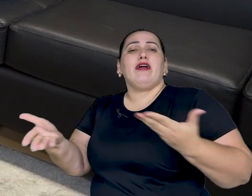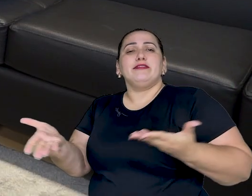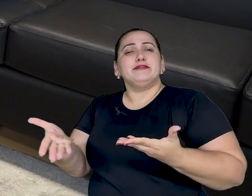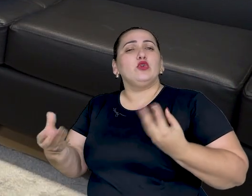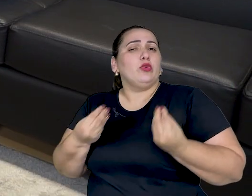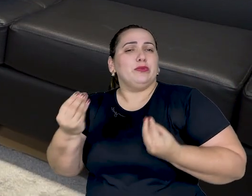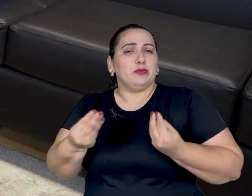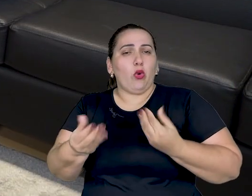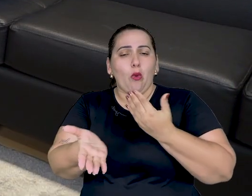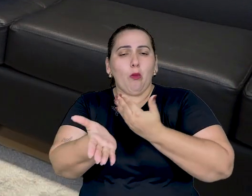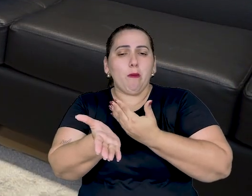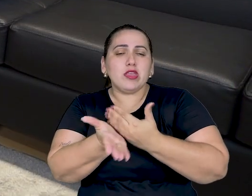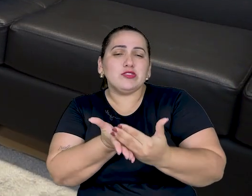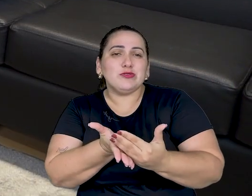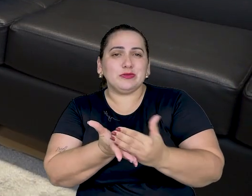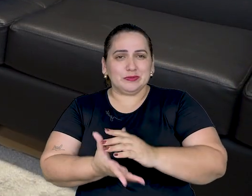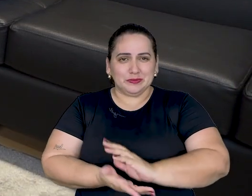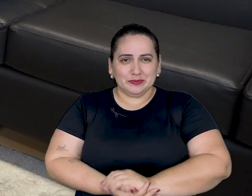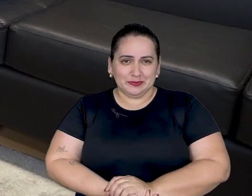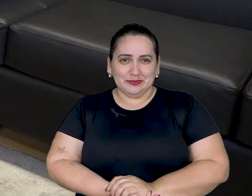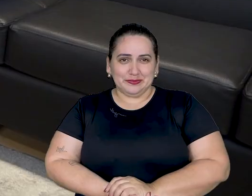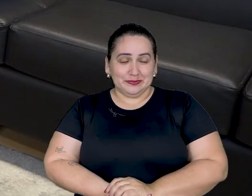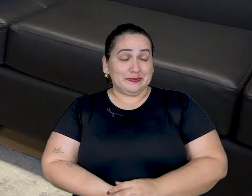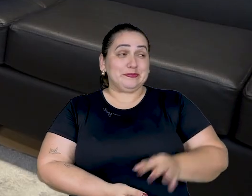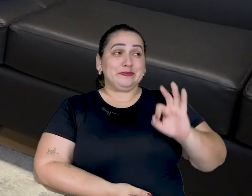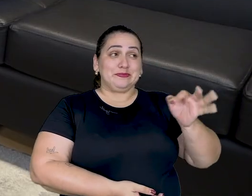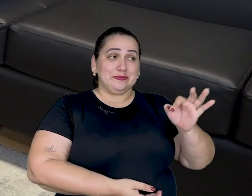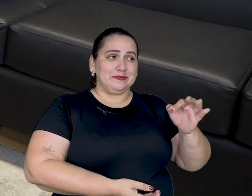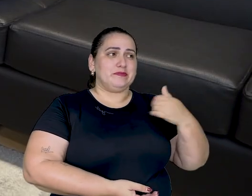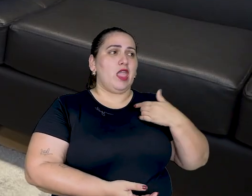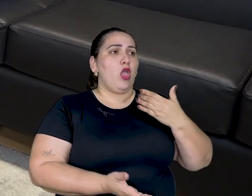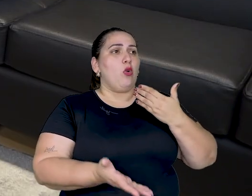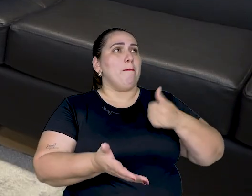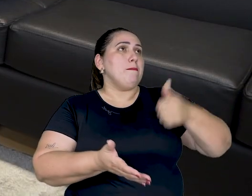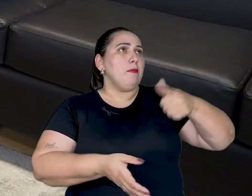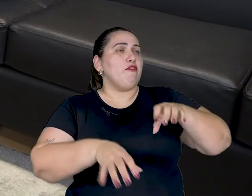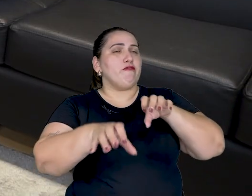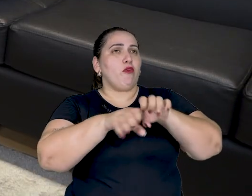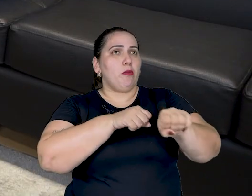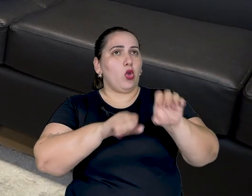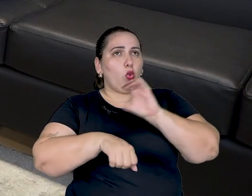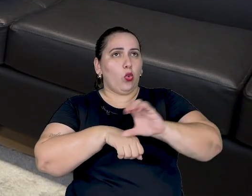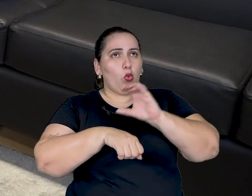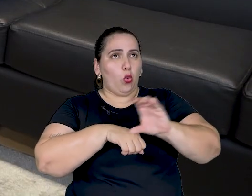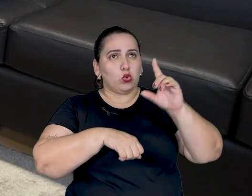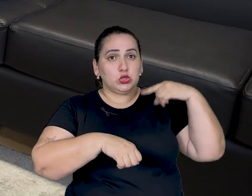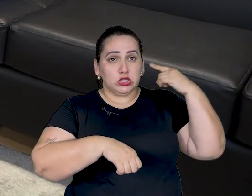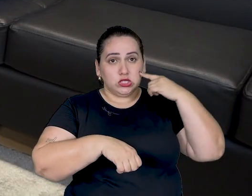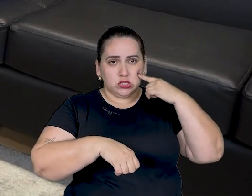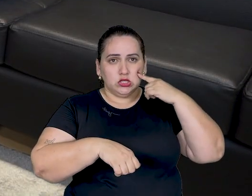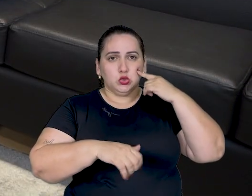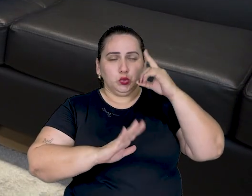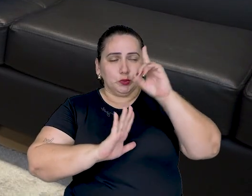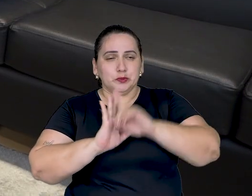de como é a sua formação, né? Como começou a sua formação? Certo. Eu me formei primeiramente em